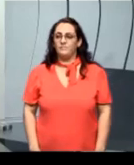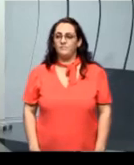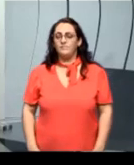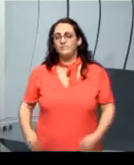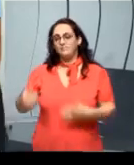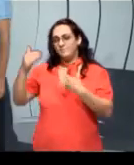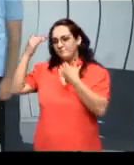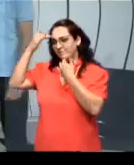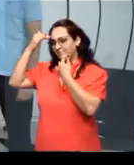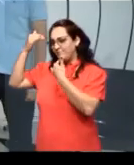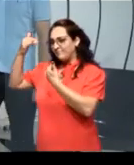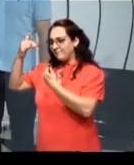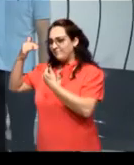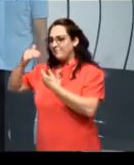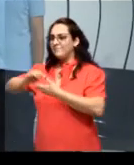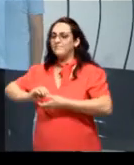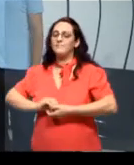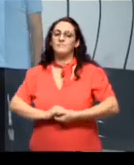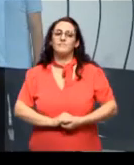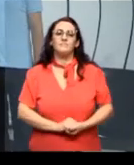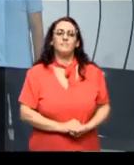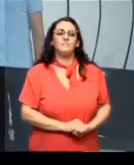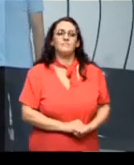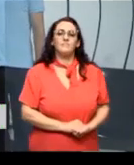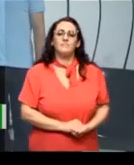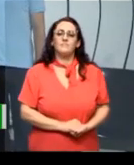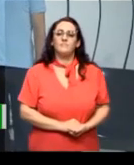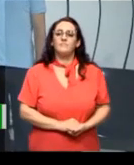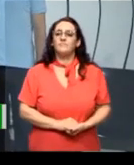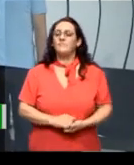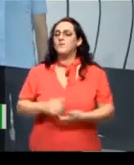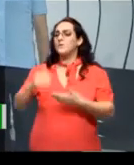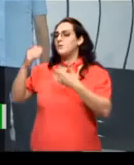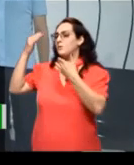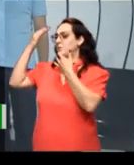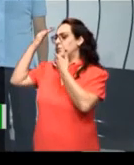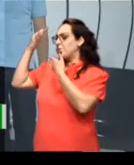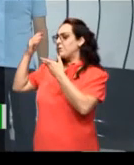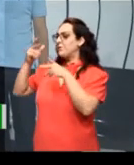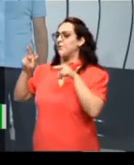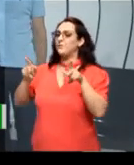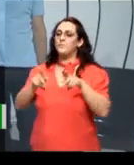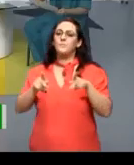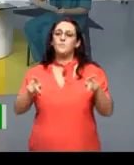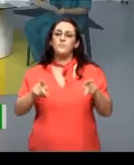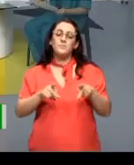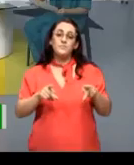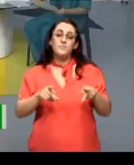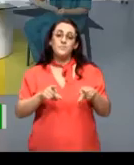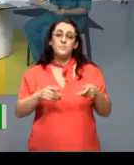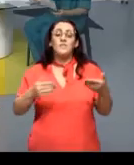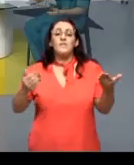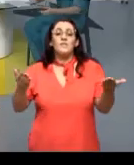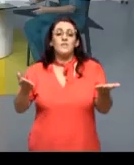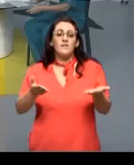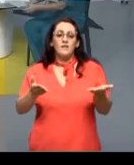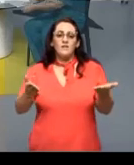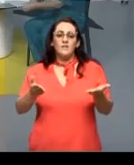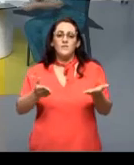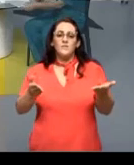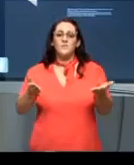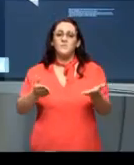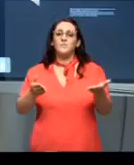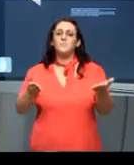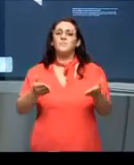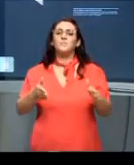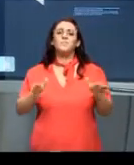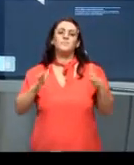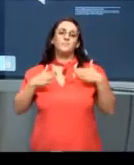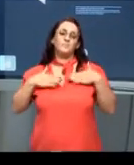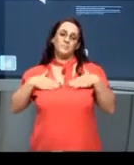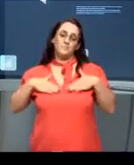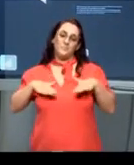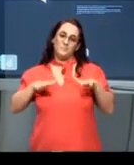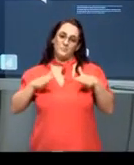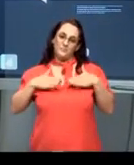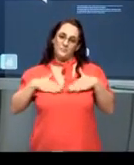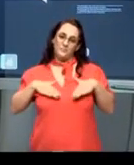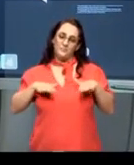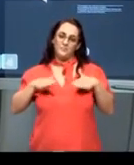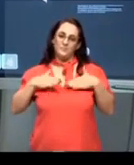Obrigado, Cláudia. Ok. Muito obrigada, professor, porque chegou a hora de fazer aquele pequeno